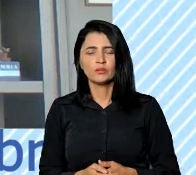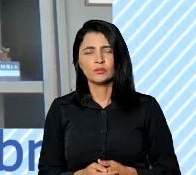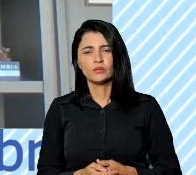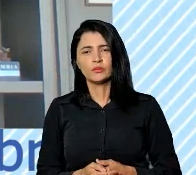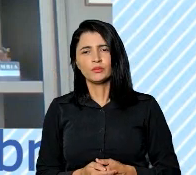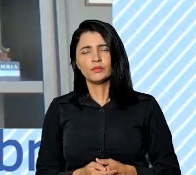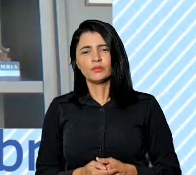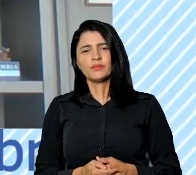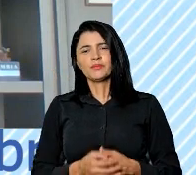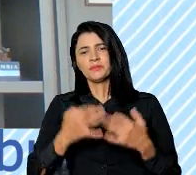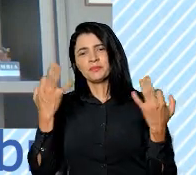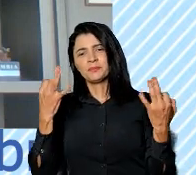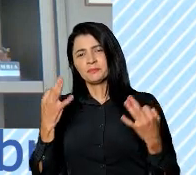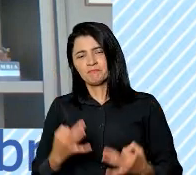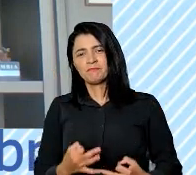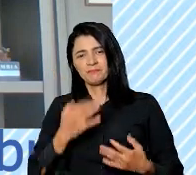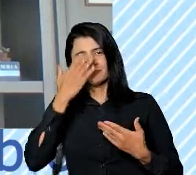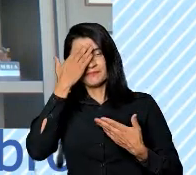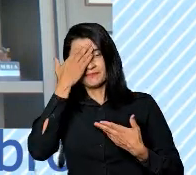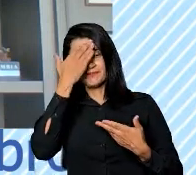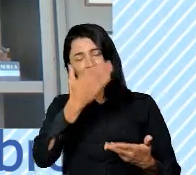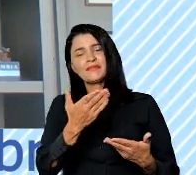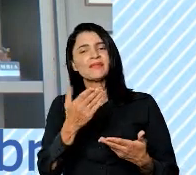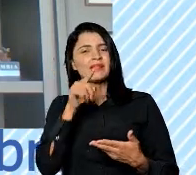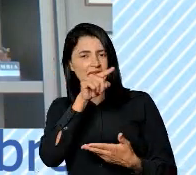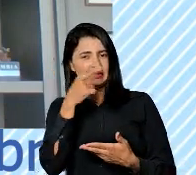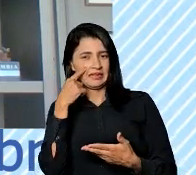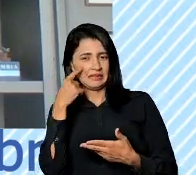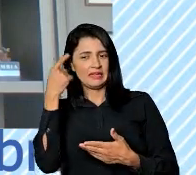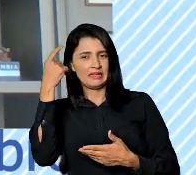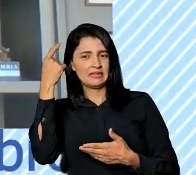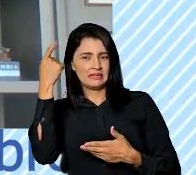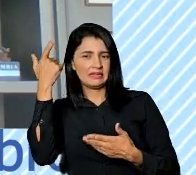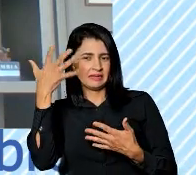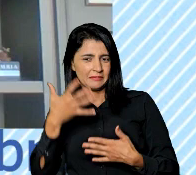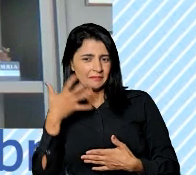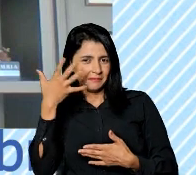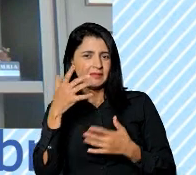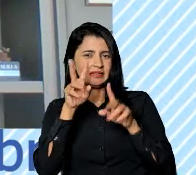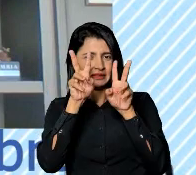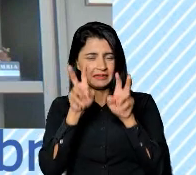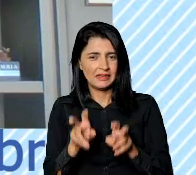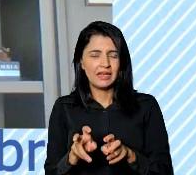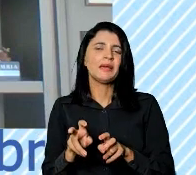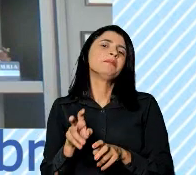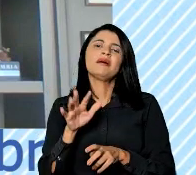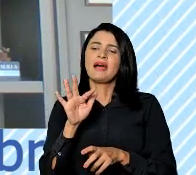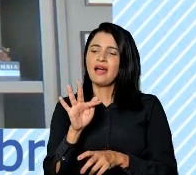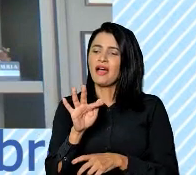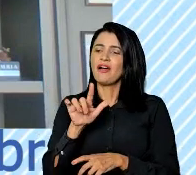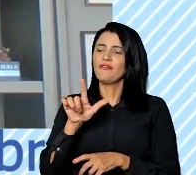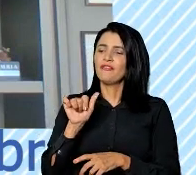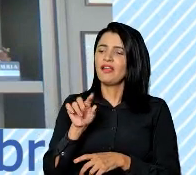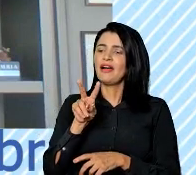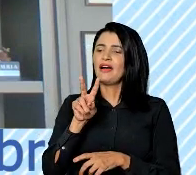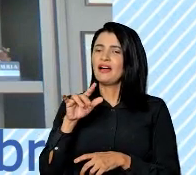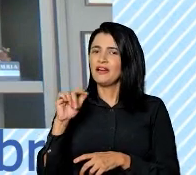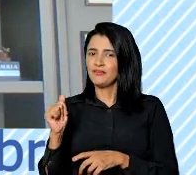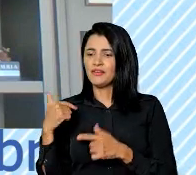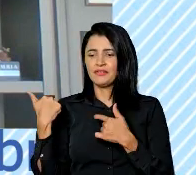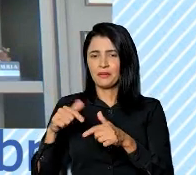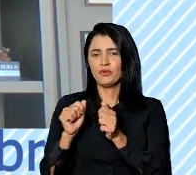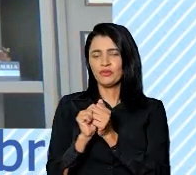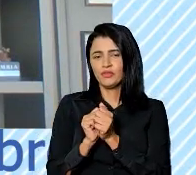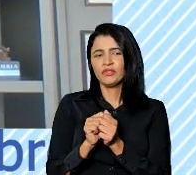Perfeito, muito obrigada. Inclusive, nessa linha, a doutora Flávia, que atua junto ao Tribunal